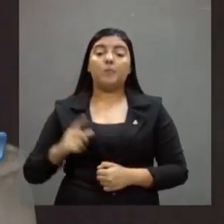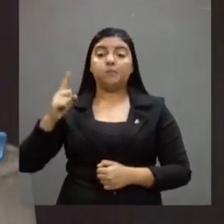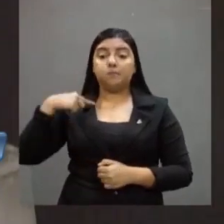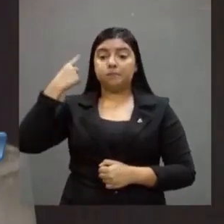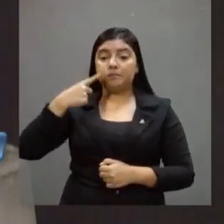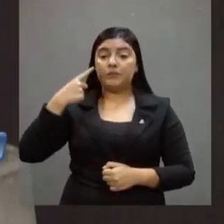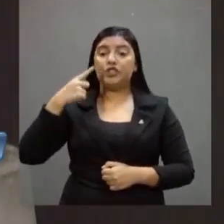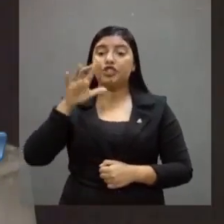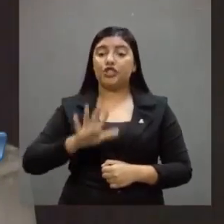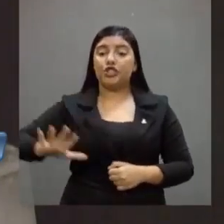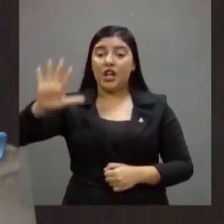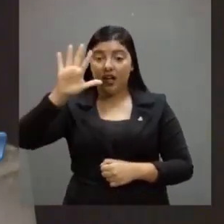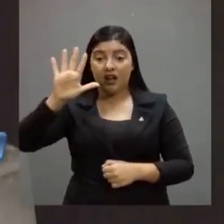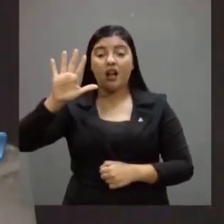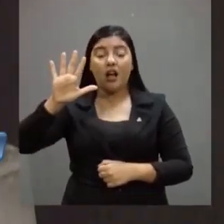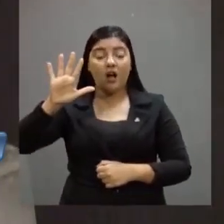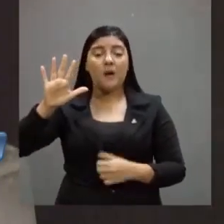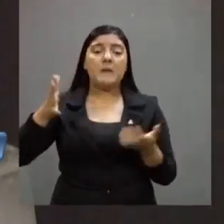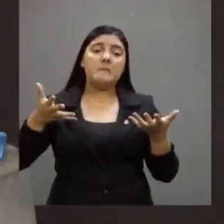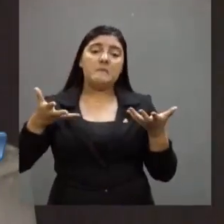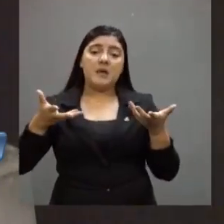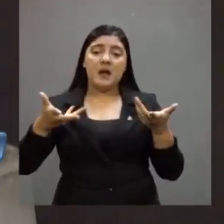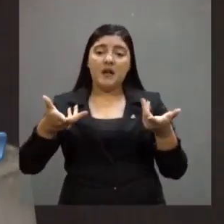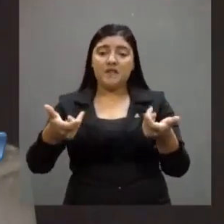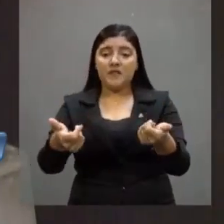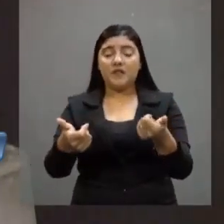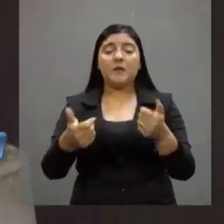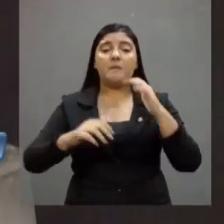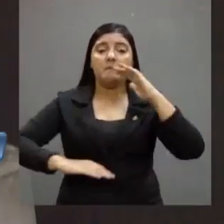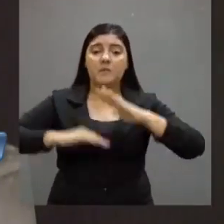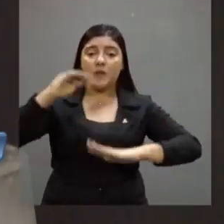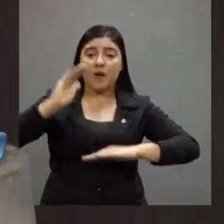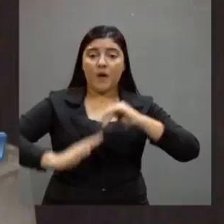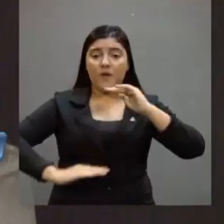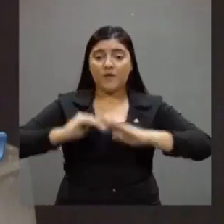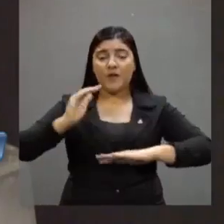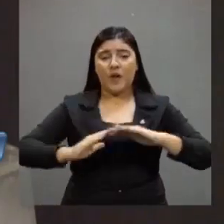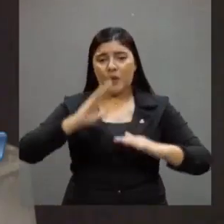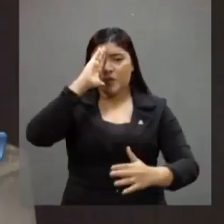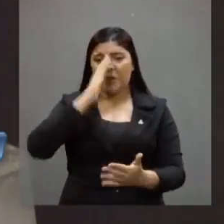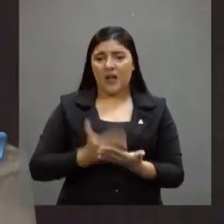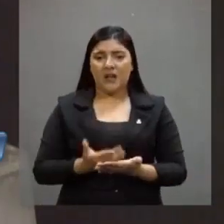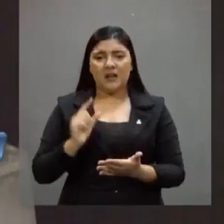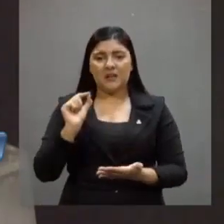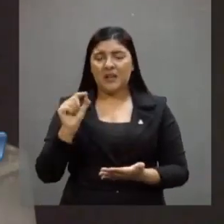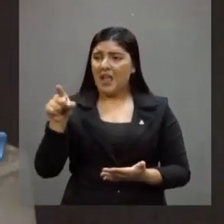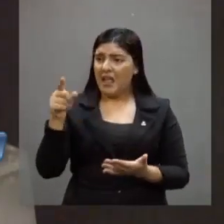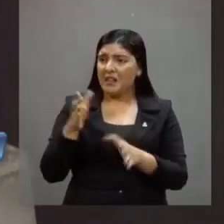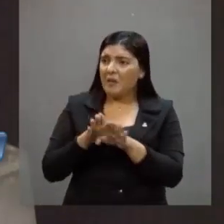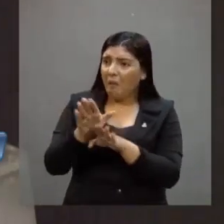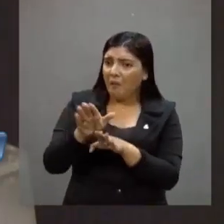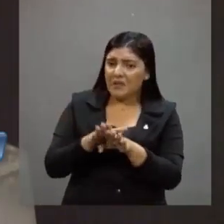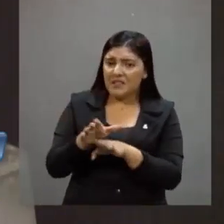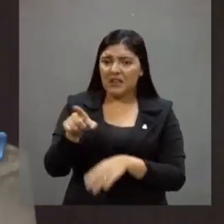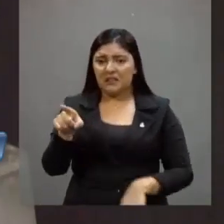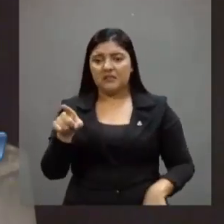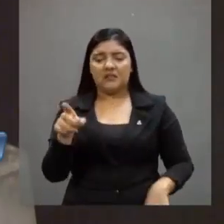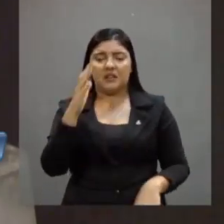tem excelentes profissionais, eu os conheço. Não acredito que eles tenham aconselhado